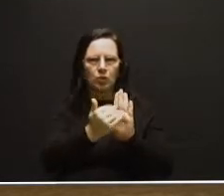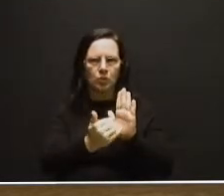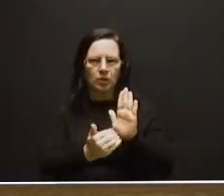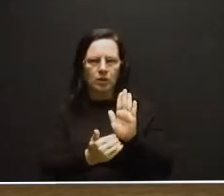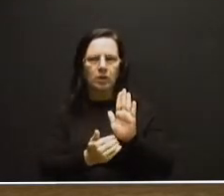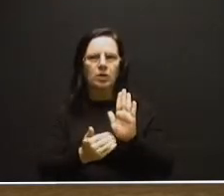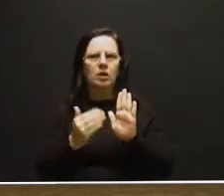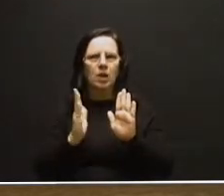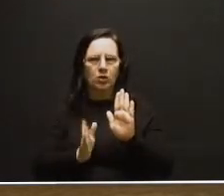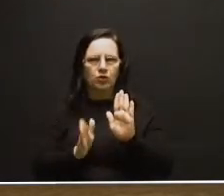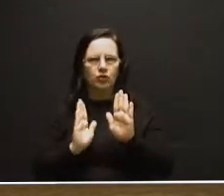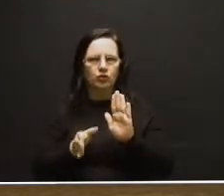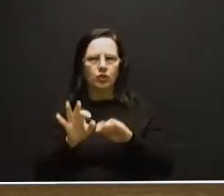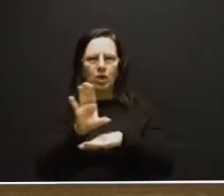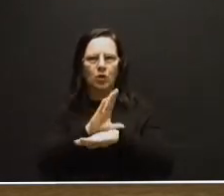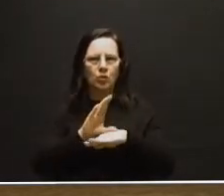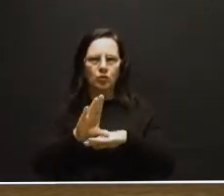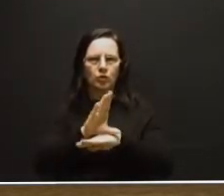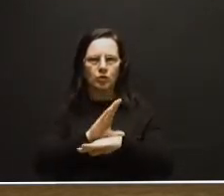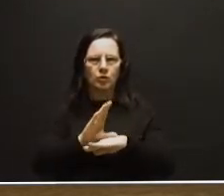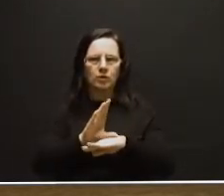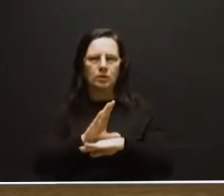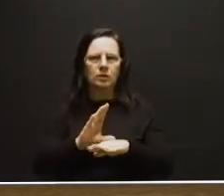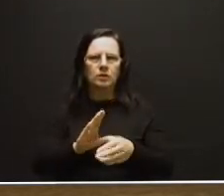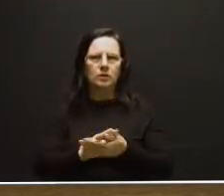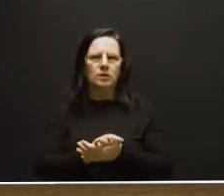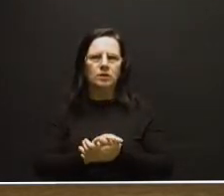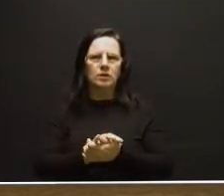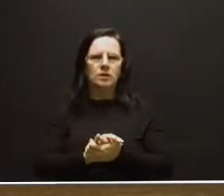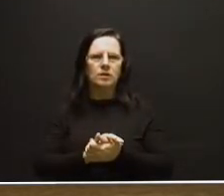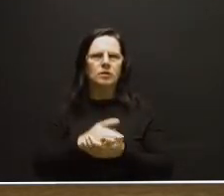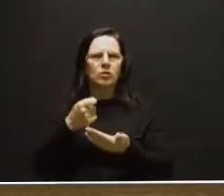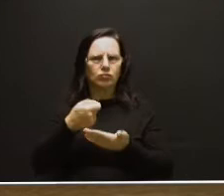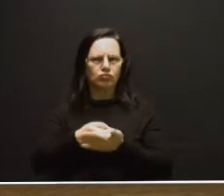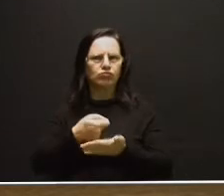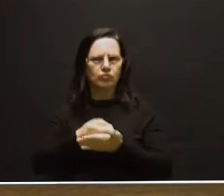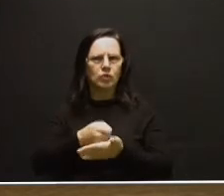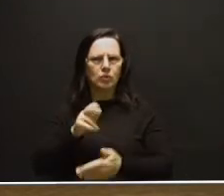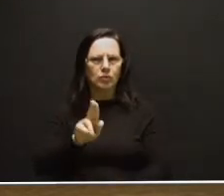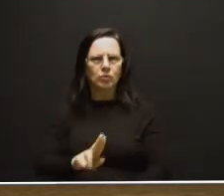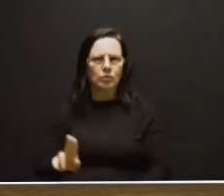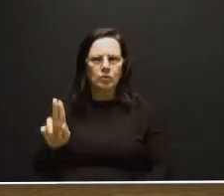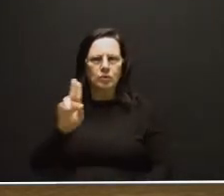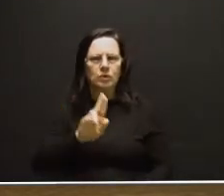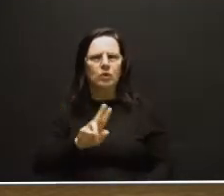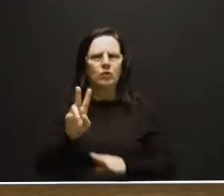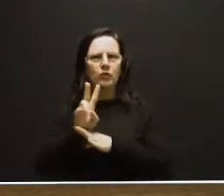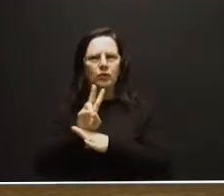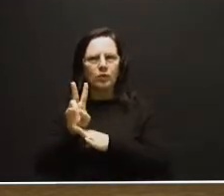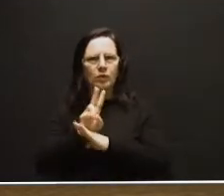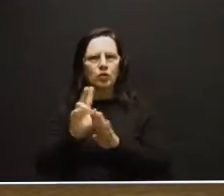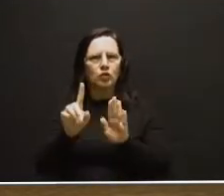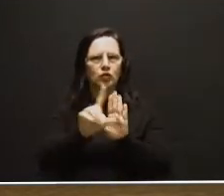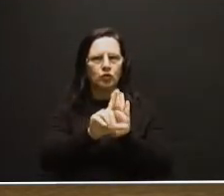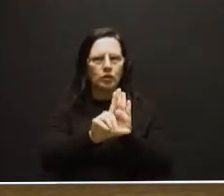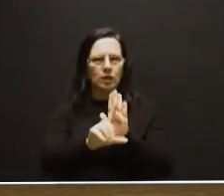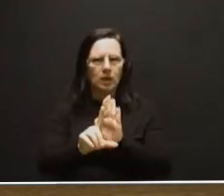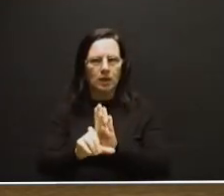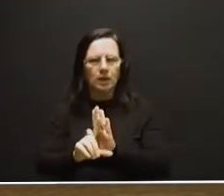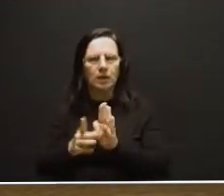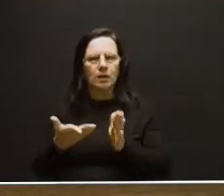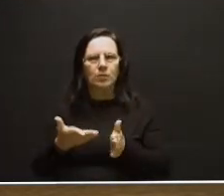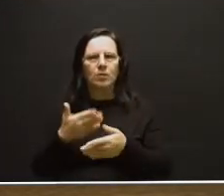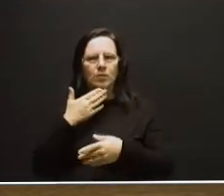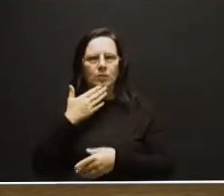legal é constitucional é uma lei constitucional e que ela venha a ser aplicada somos também é que fiscalizadores de leis então devemos